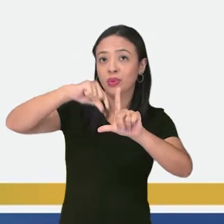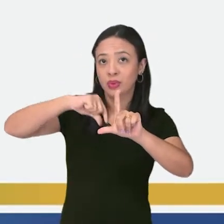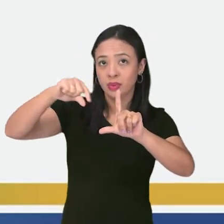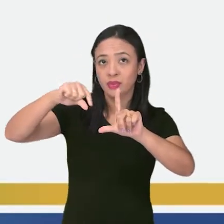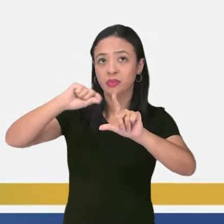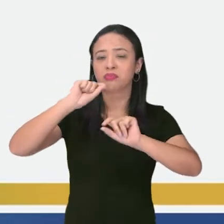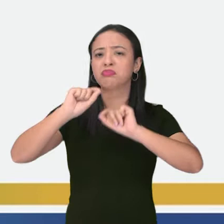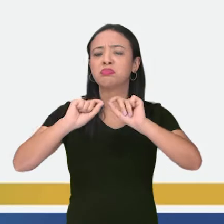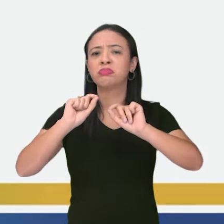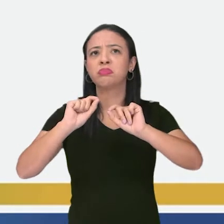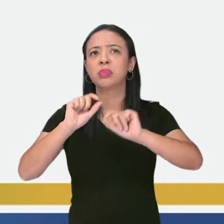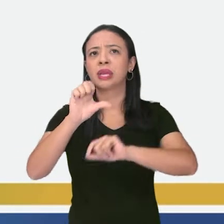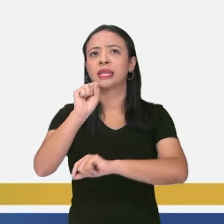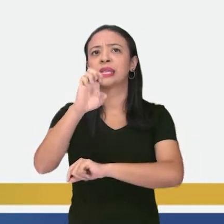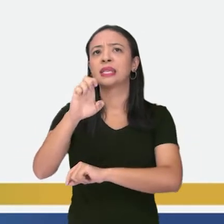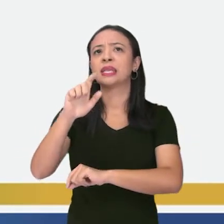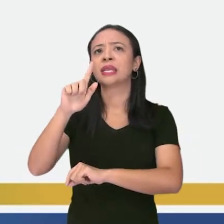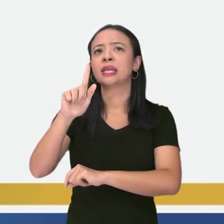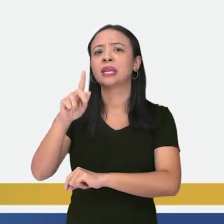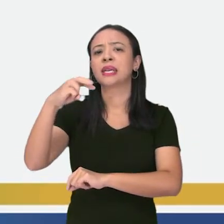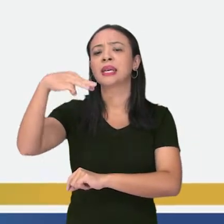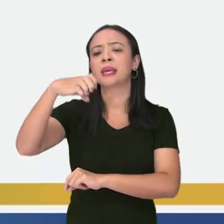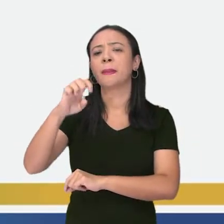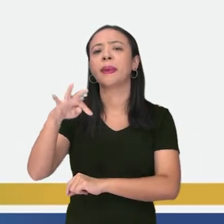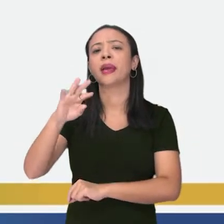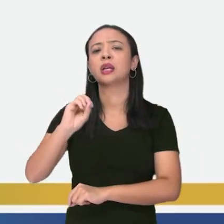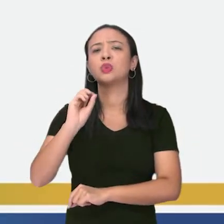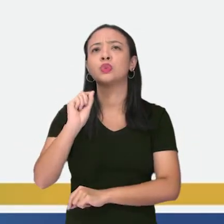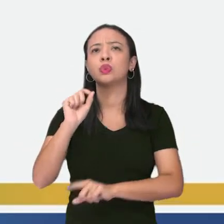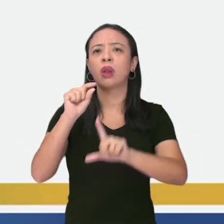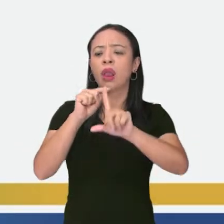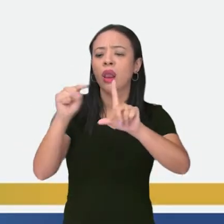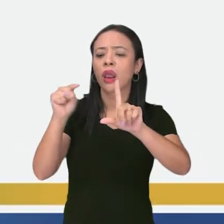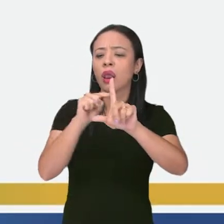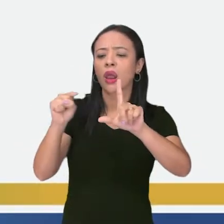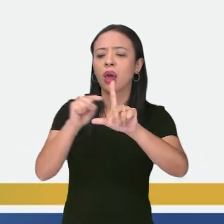Gráfico de segmentos ou gráfico de linhas.